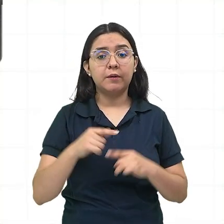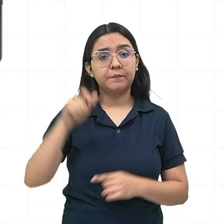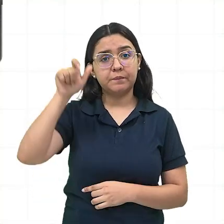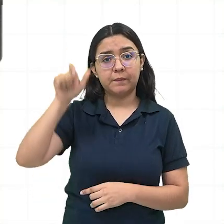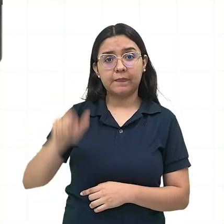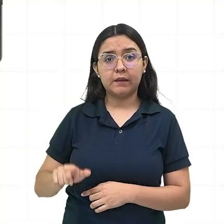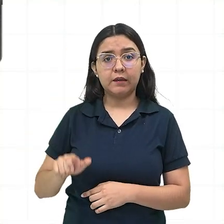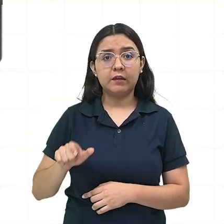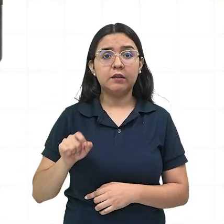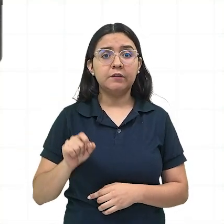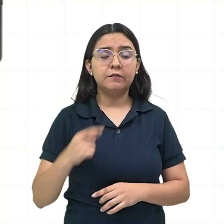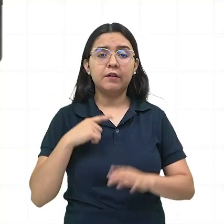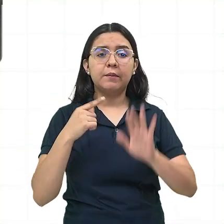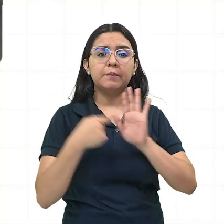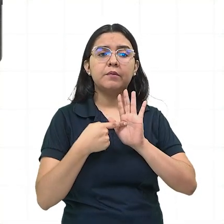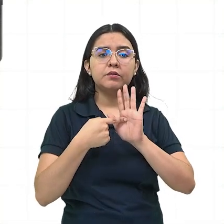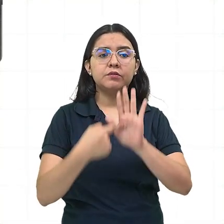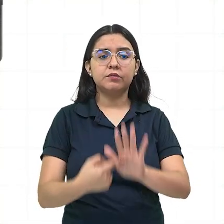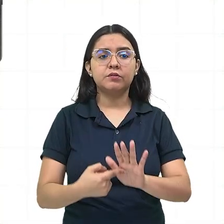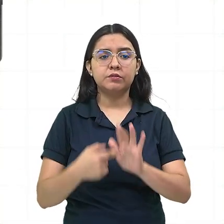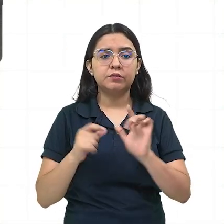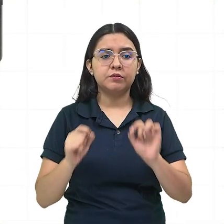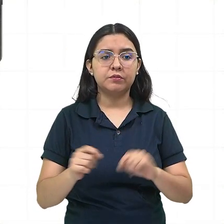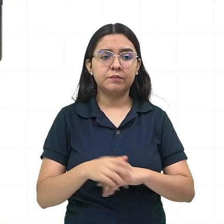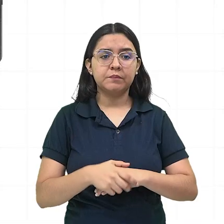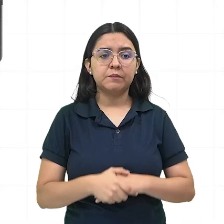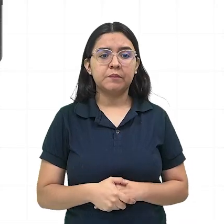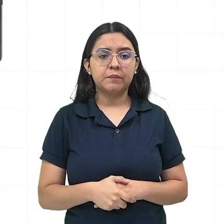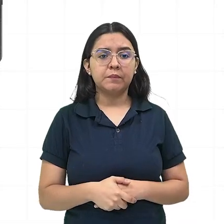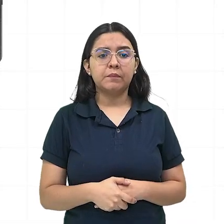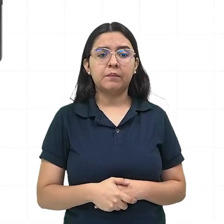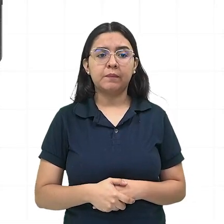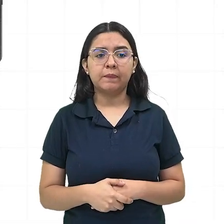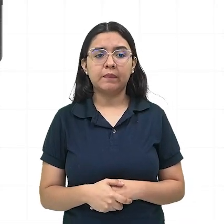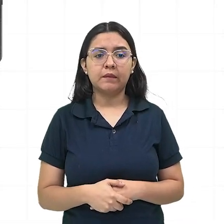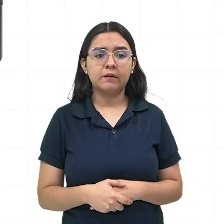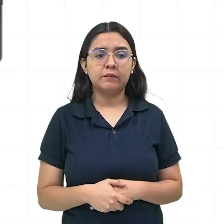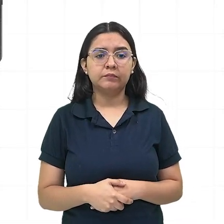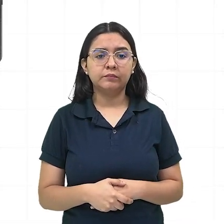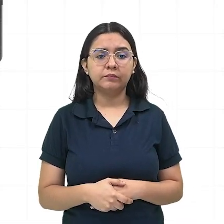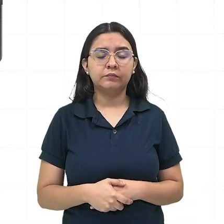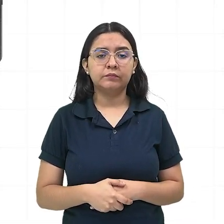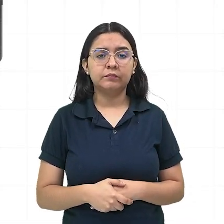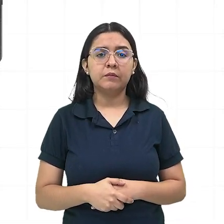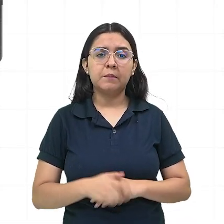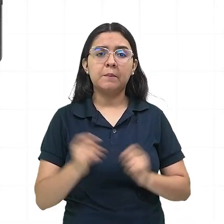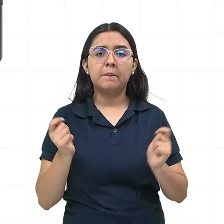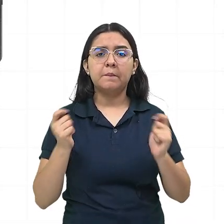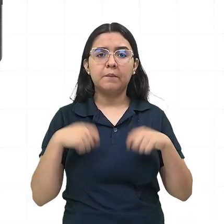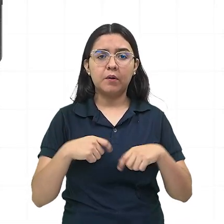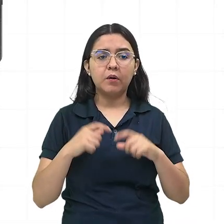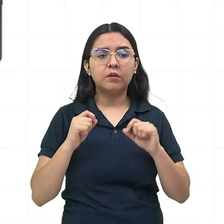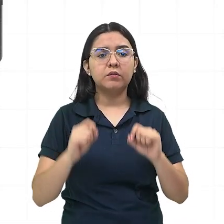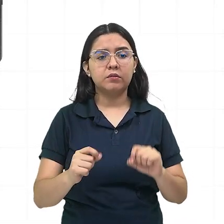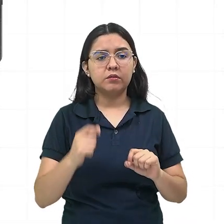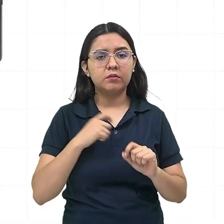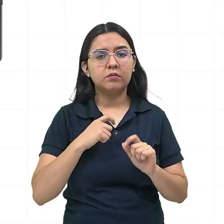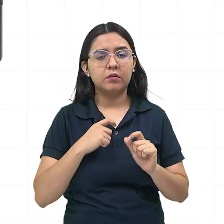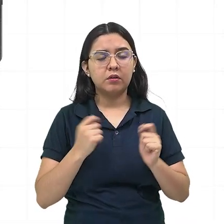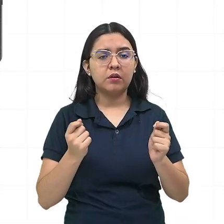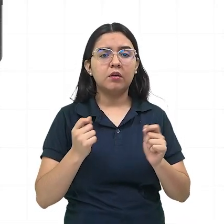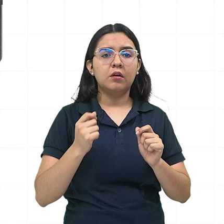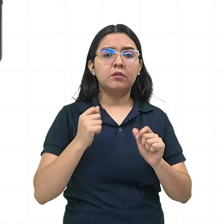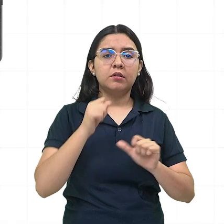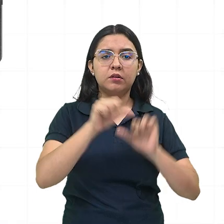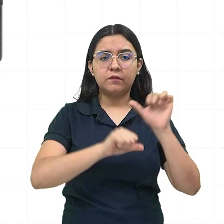destacar que as religiões podem provocar transformações na